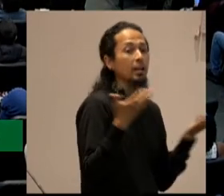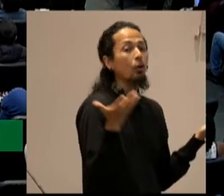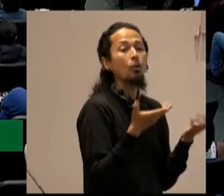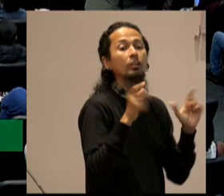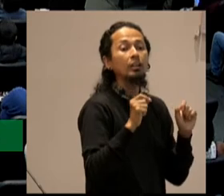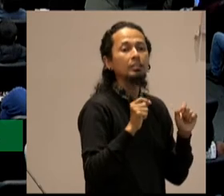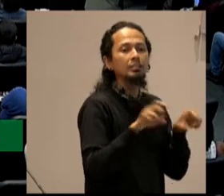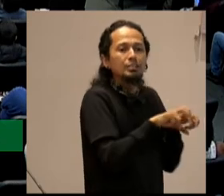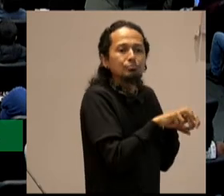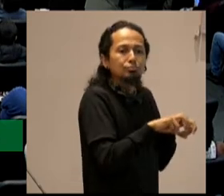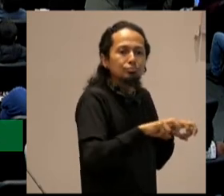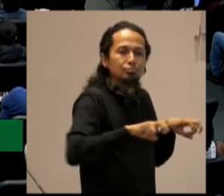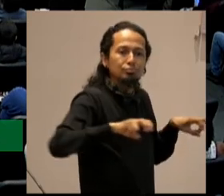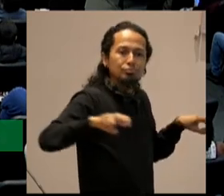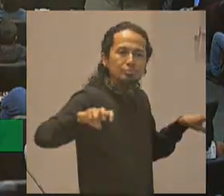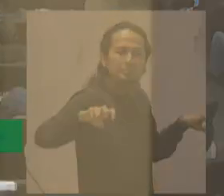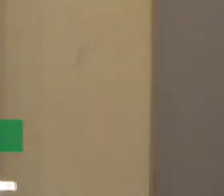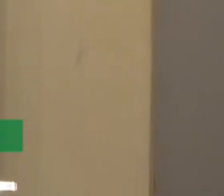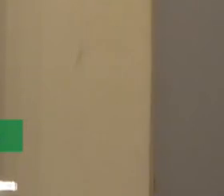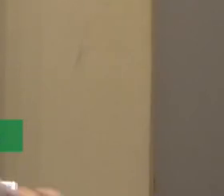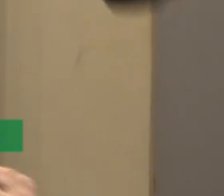de abertura.